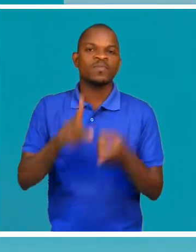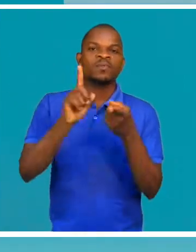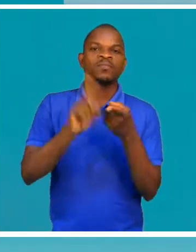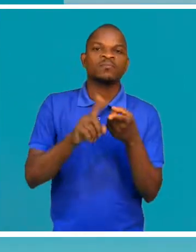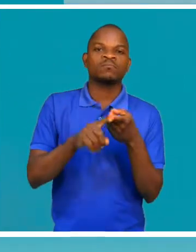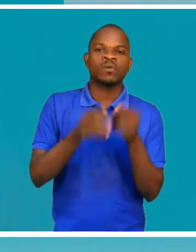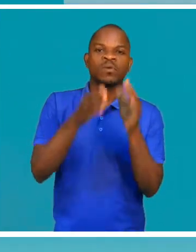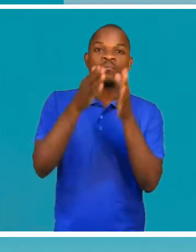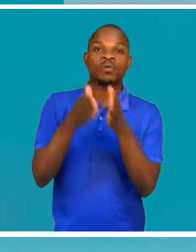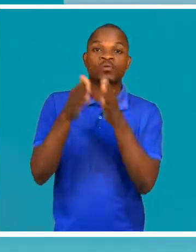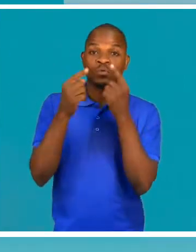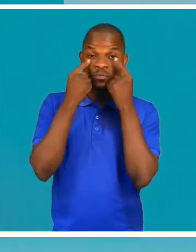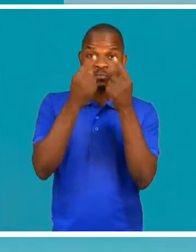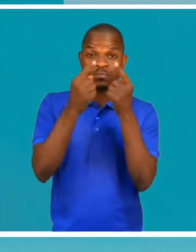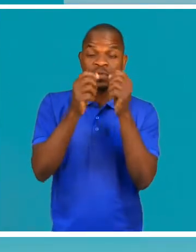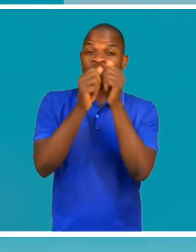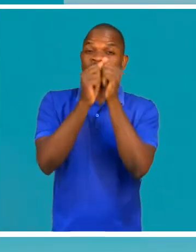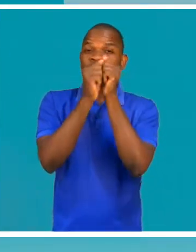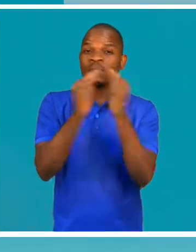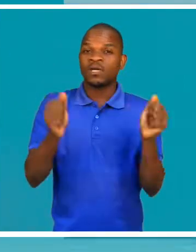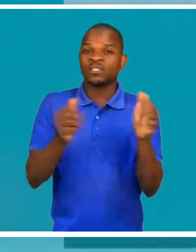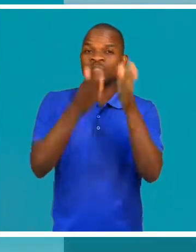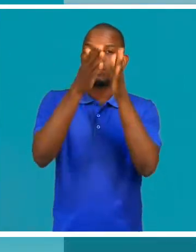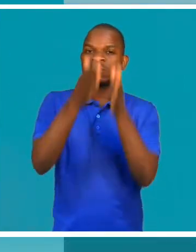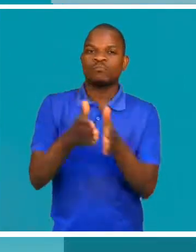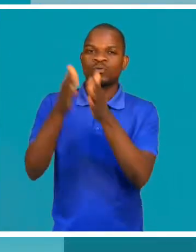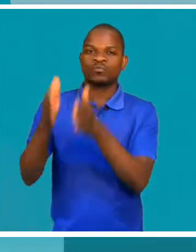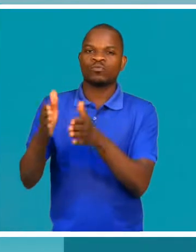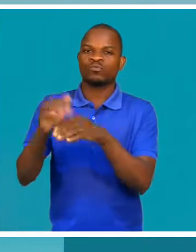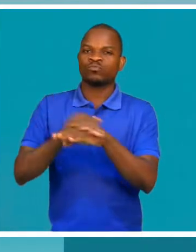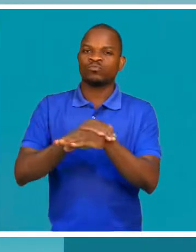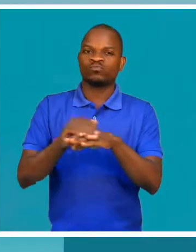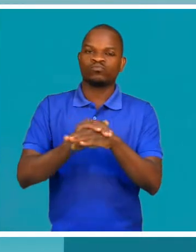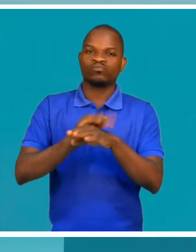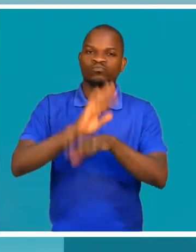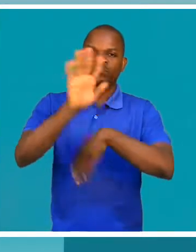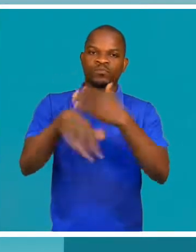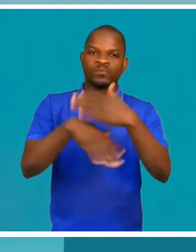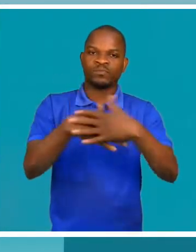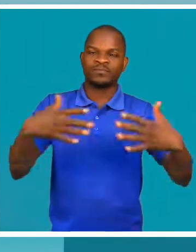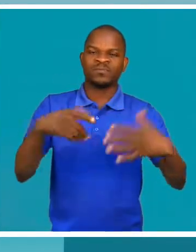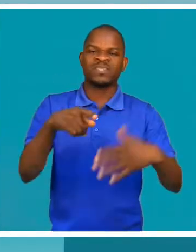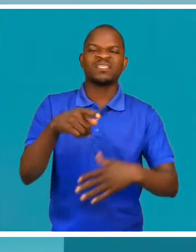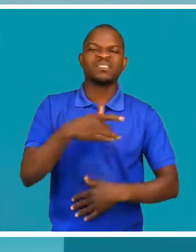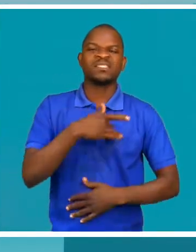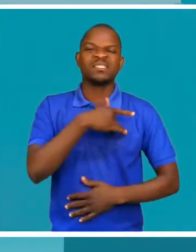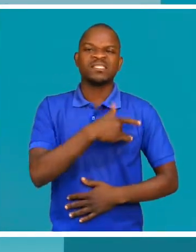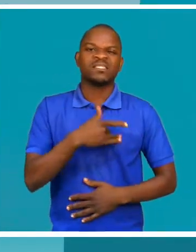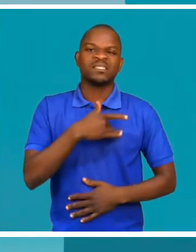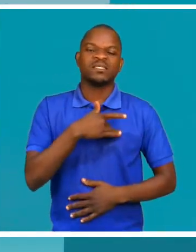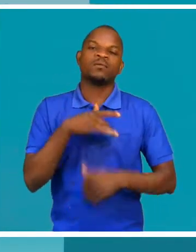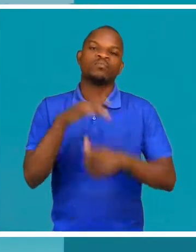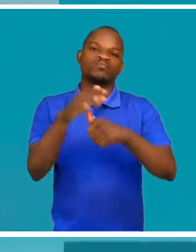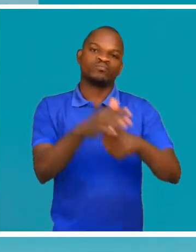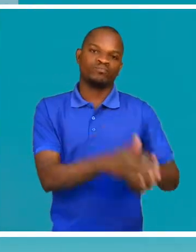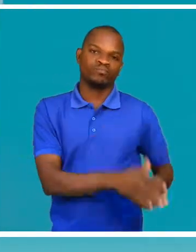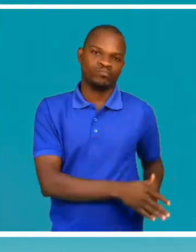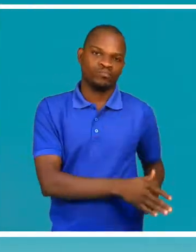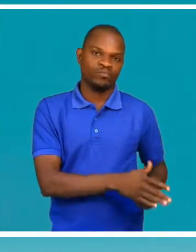os que usam gestos. Em suma, os surdos, os mudos e os surdos, sentiam-se um pouco